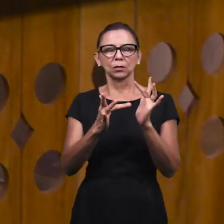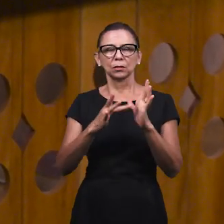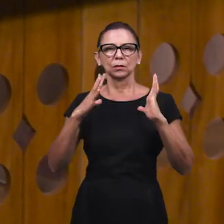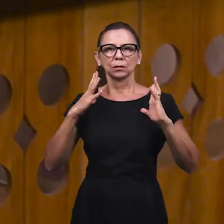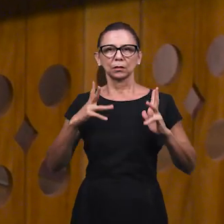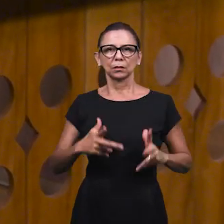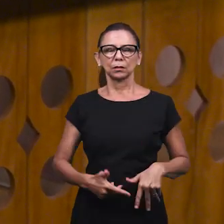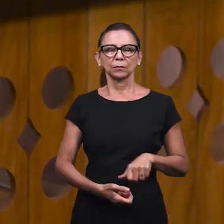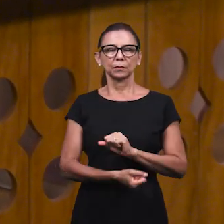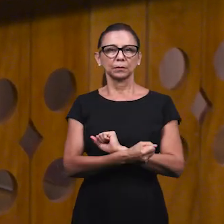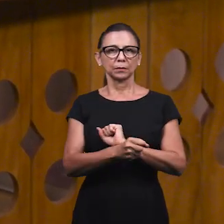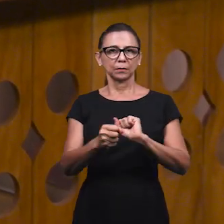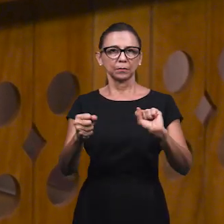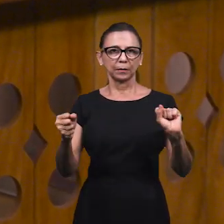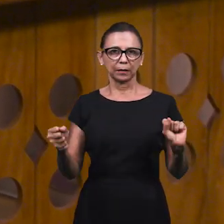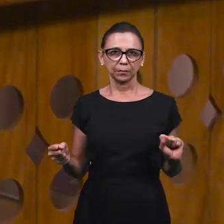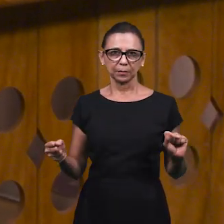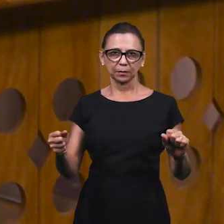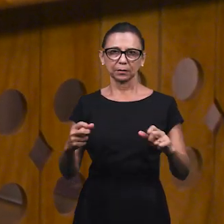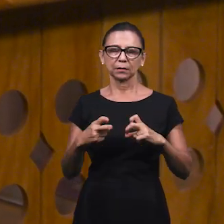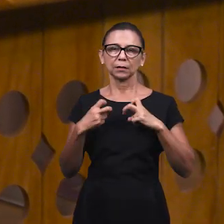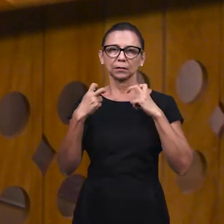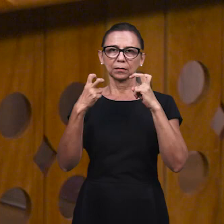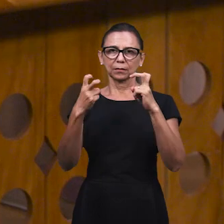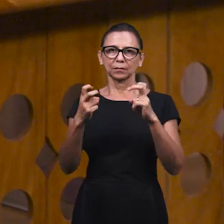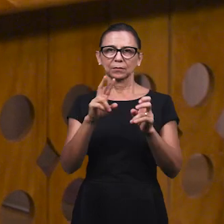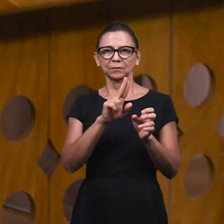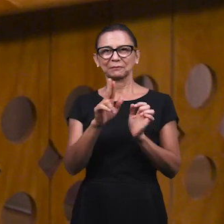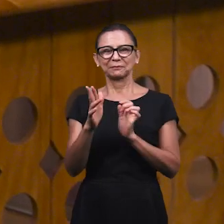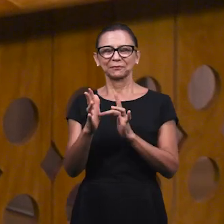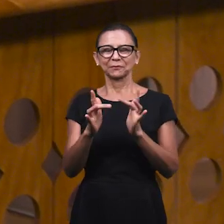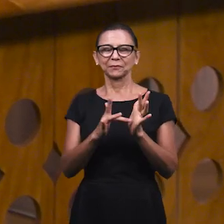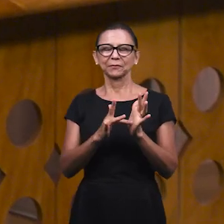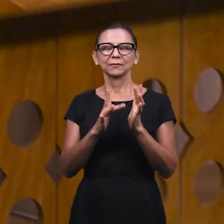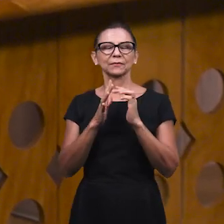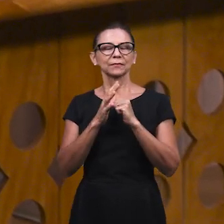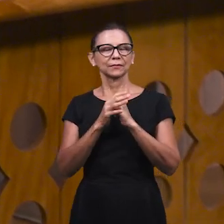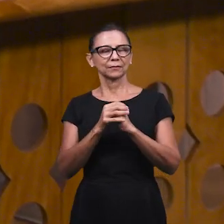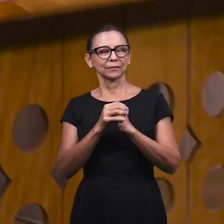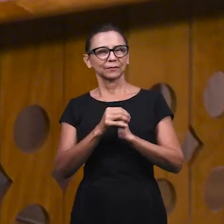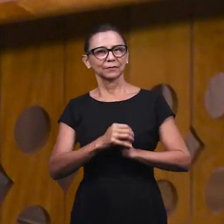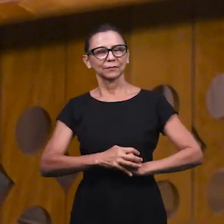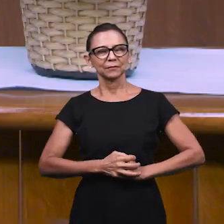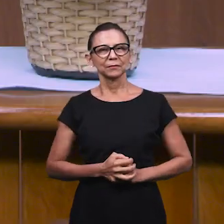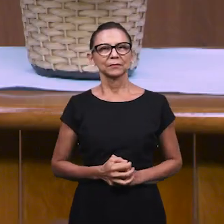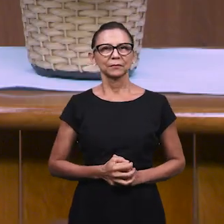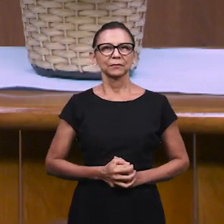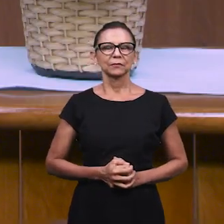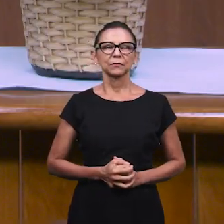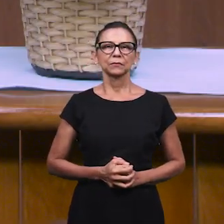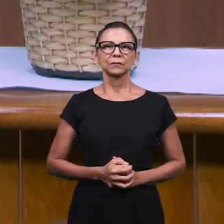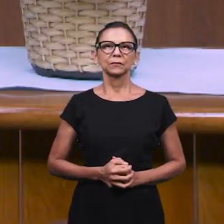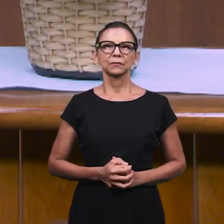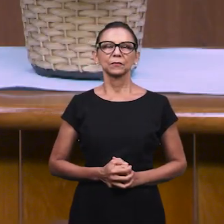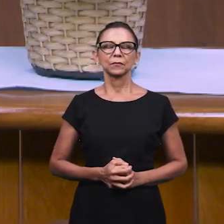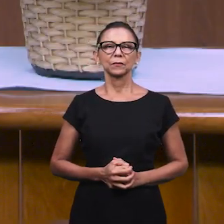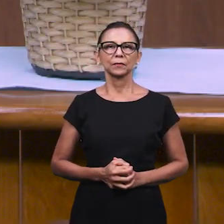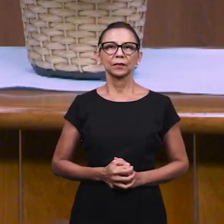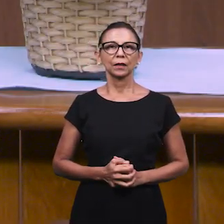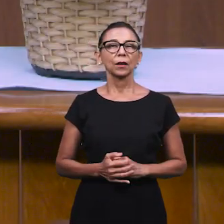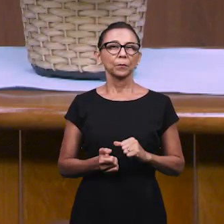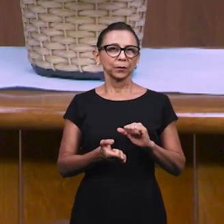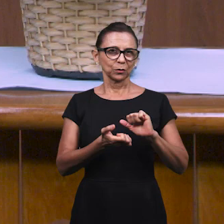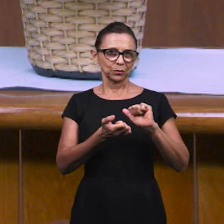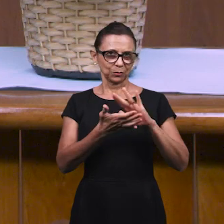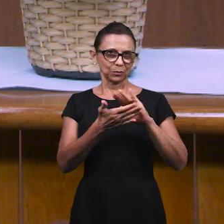nossos corações. Por este sangue nós clamamos, em nome de Jesus. Amém. Vamos estar